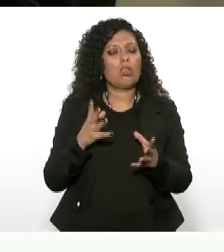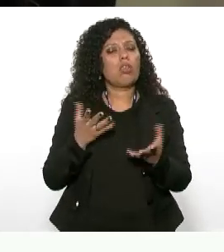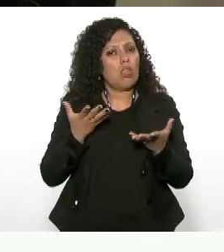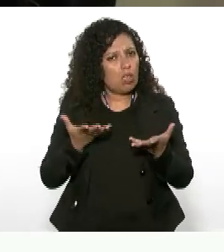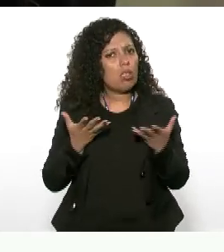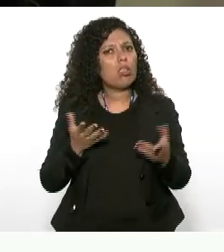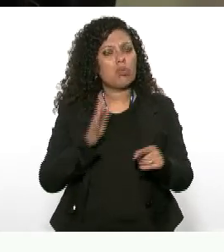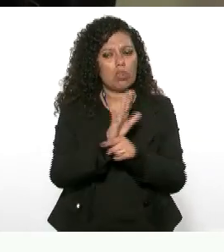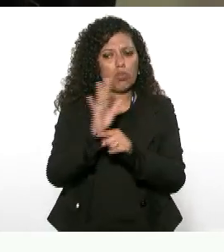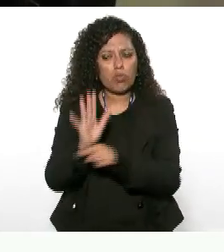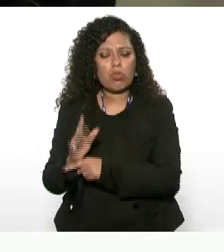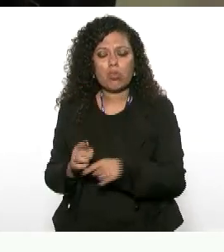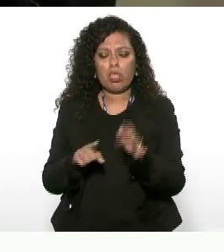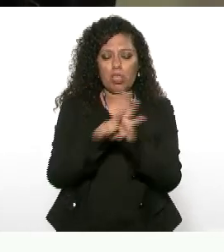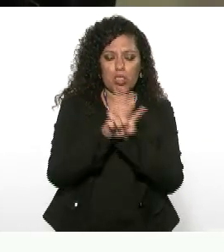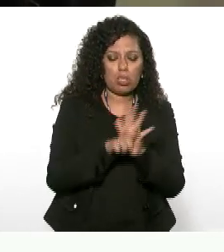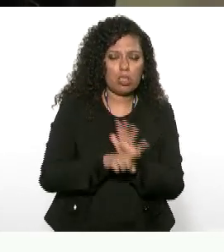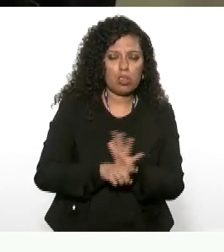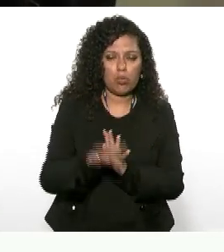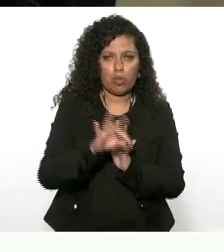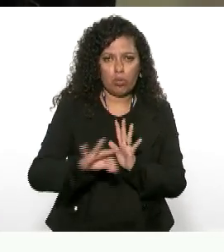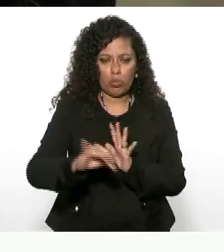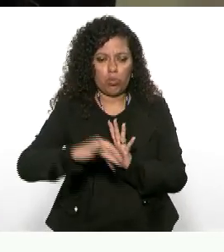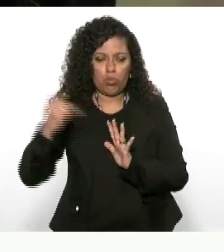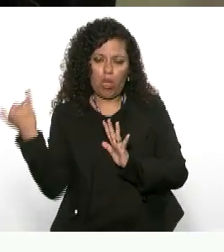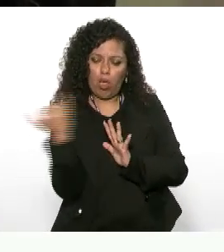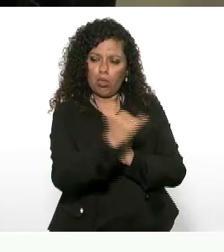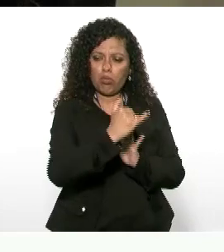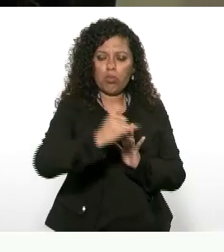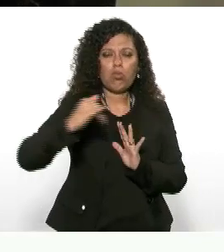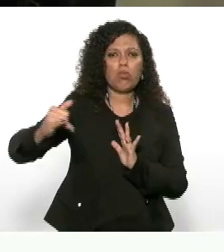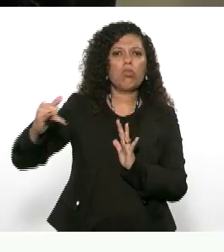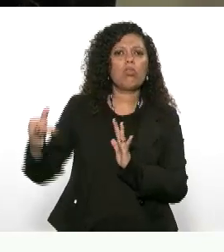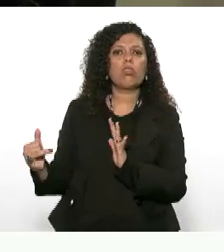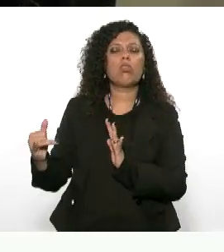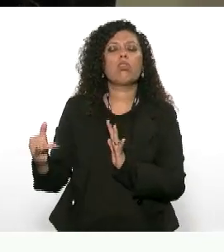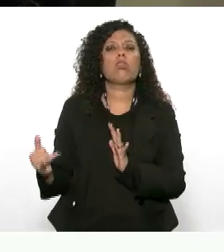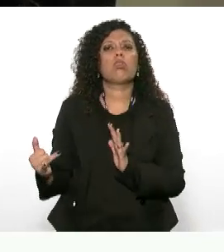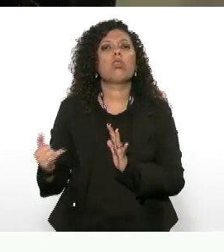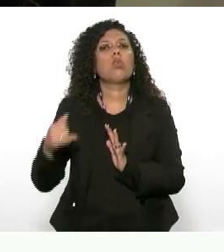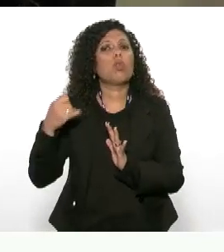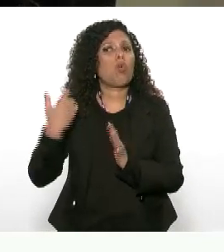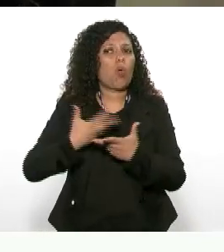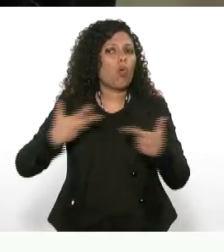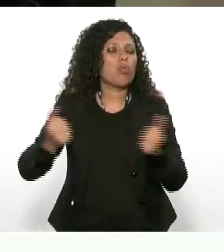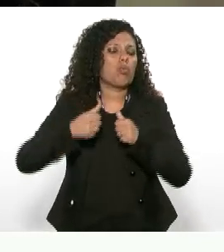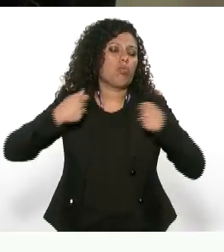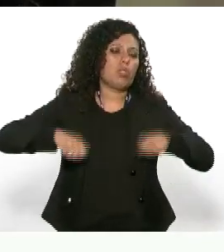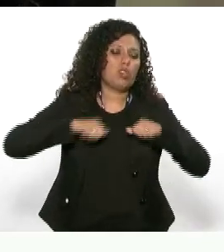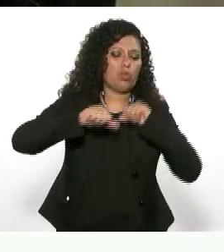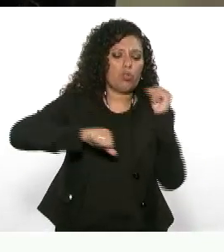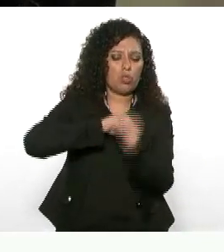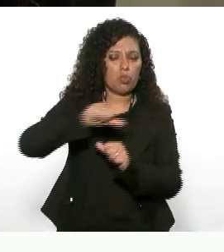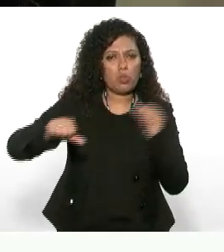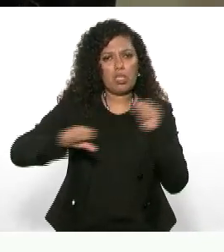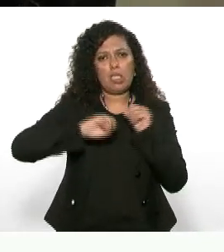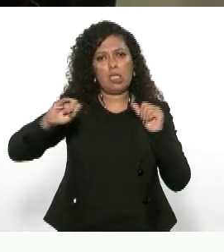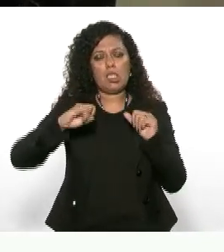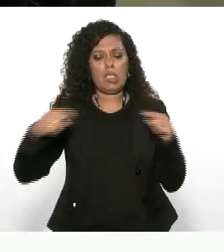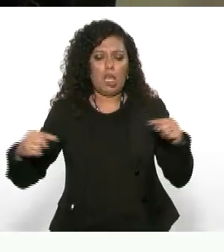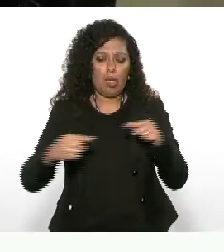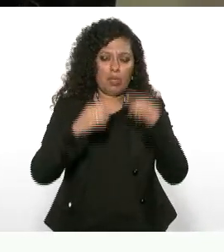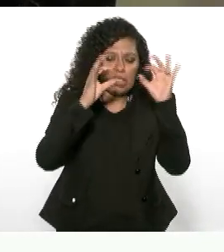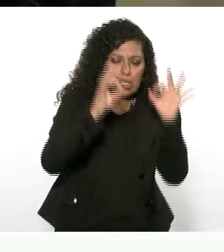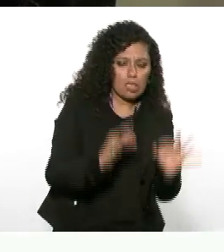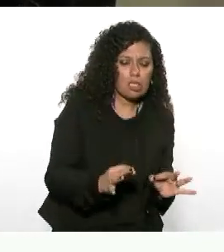essa análise e informar, né, o que é necessário, ou se está de acordo, como foi